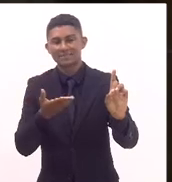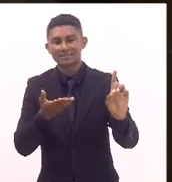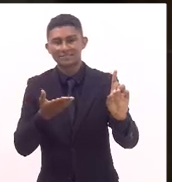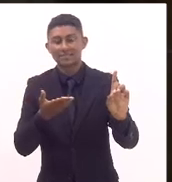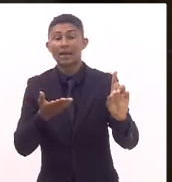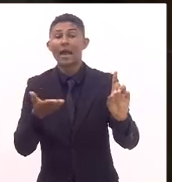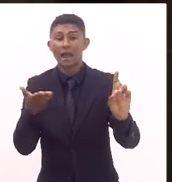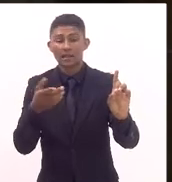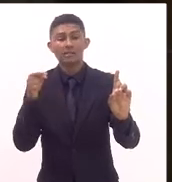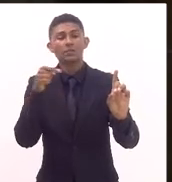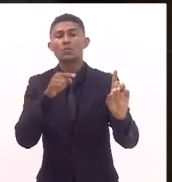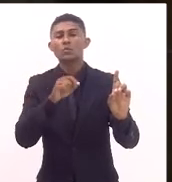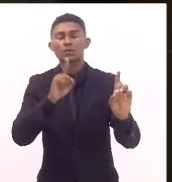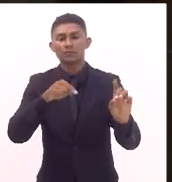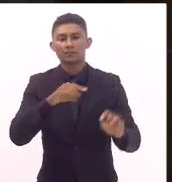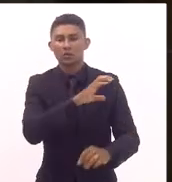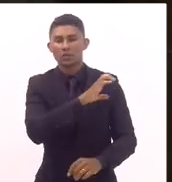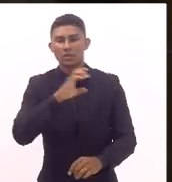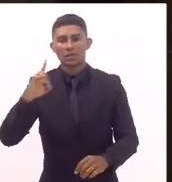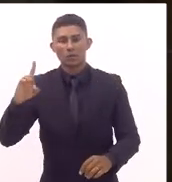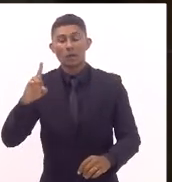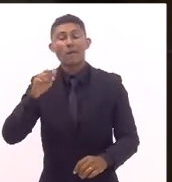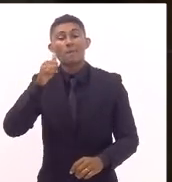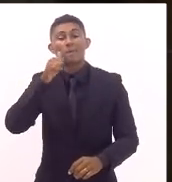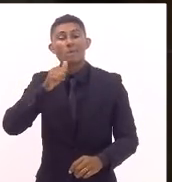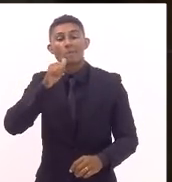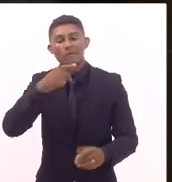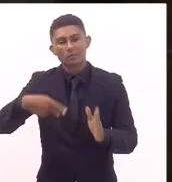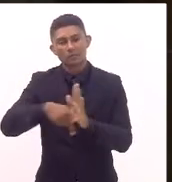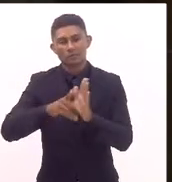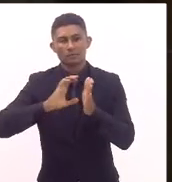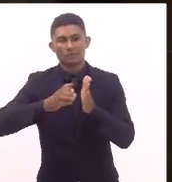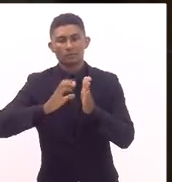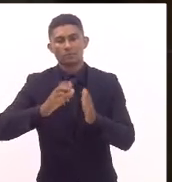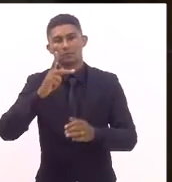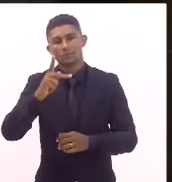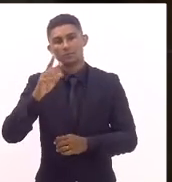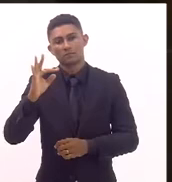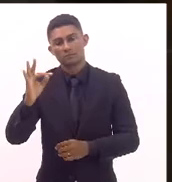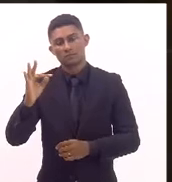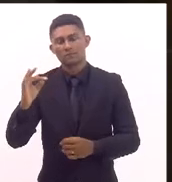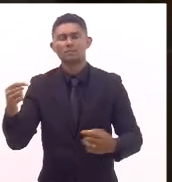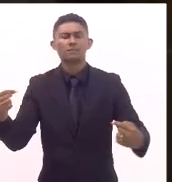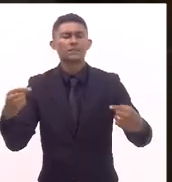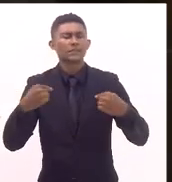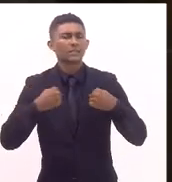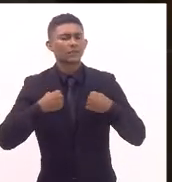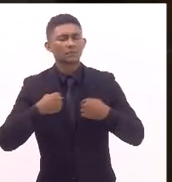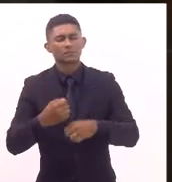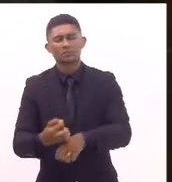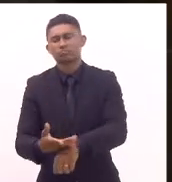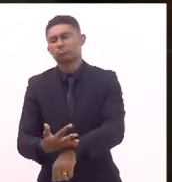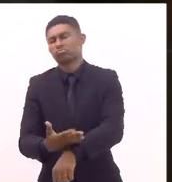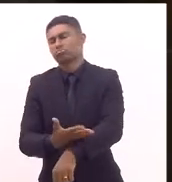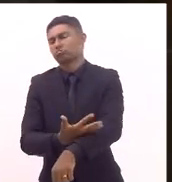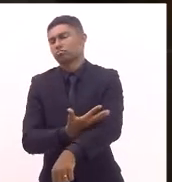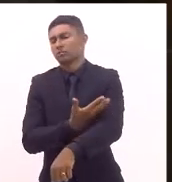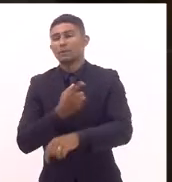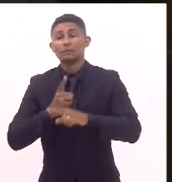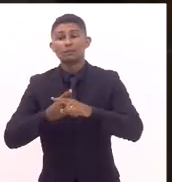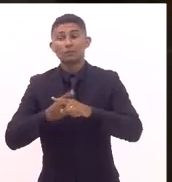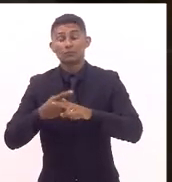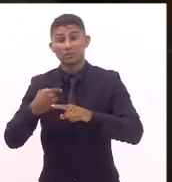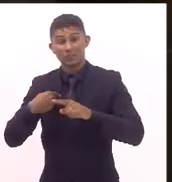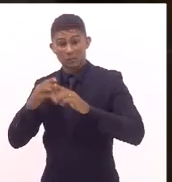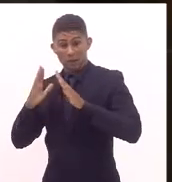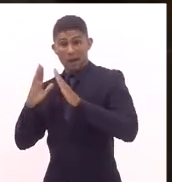coordenadora Nacional de mulheres do PT eu tô mega emocionada é bom primeiro que eu vim de